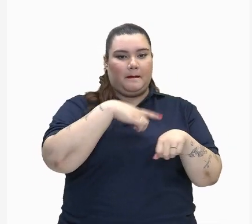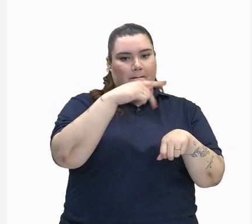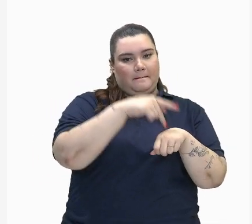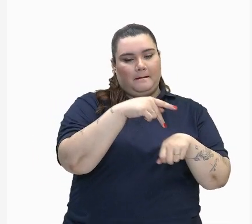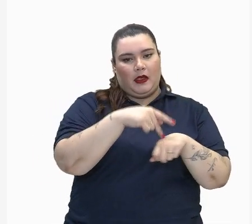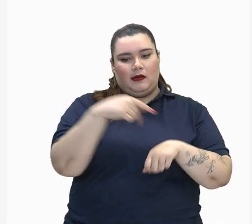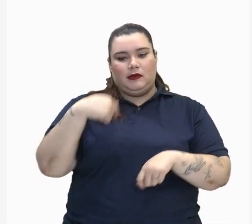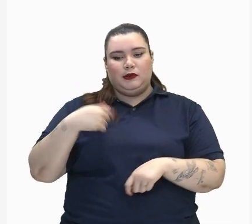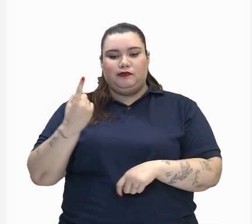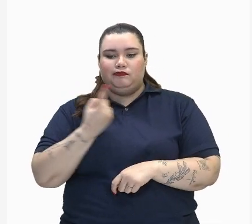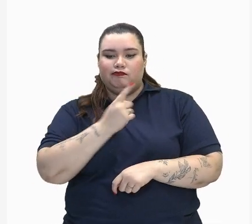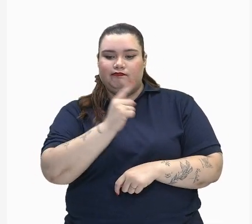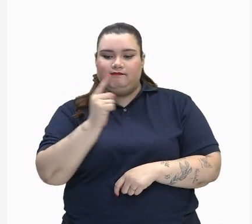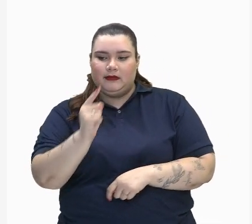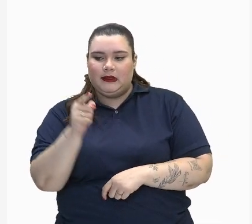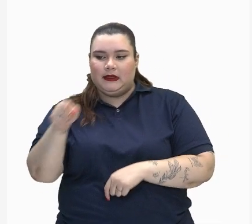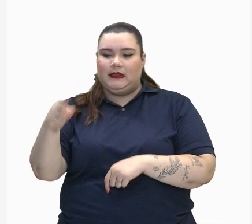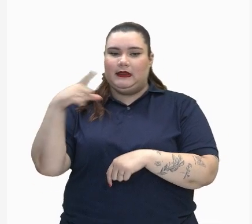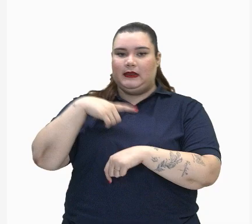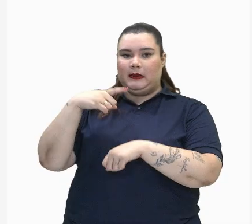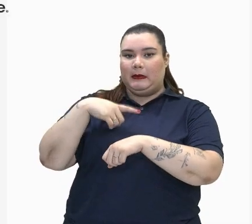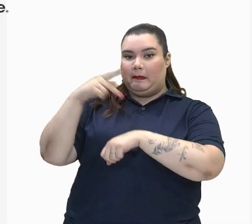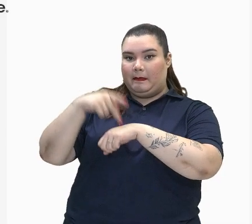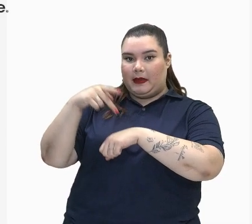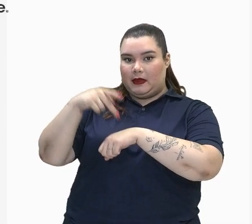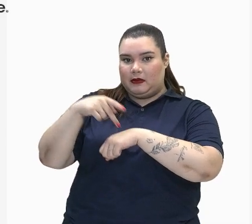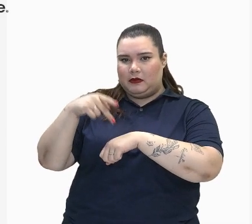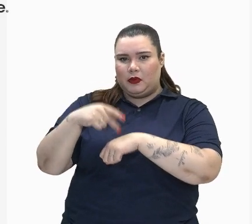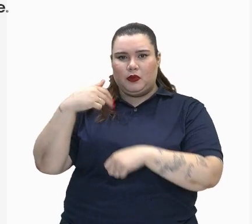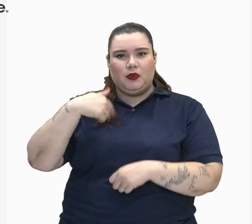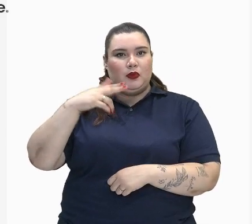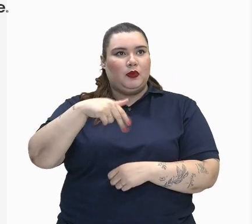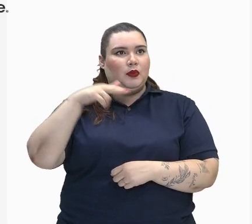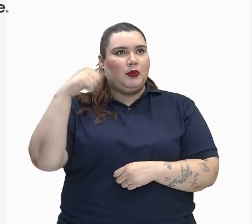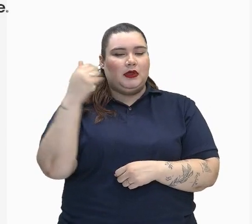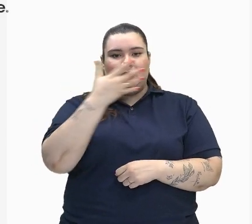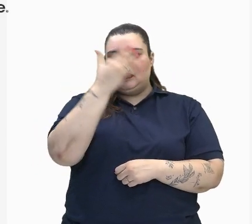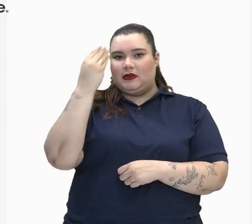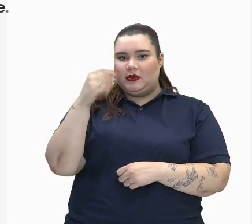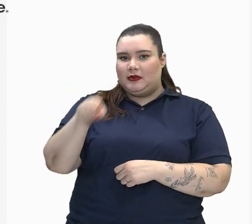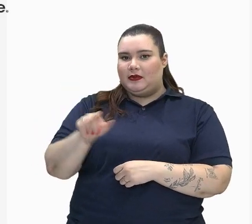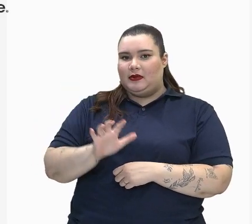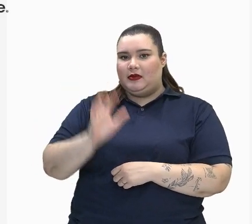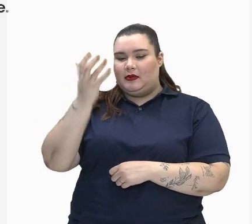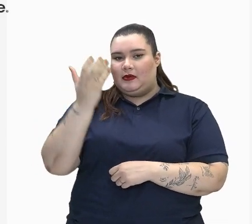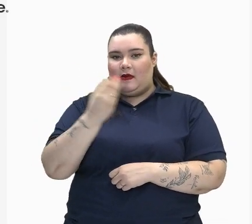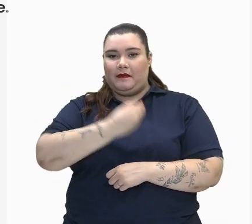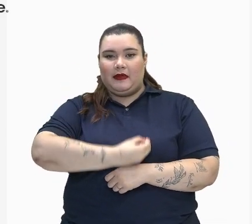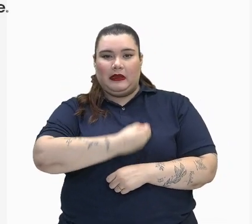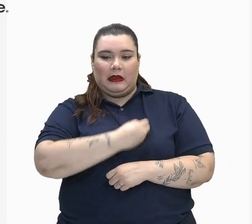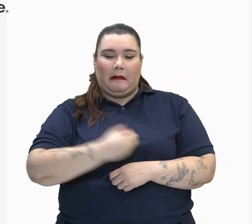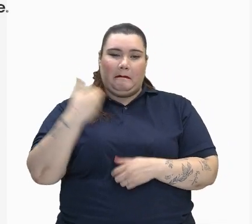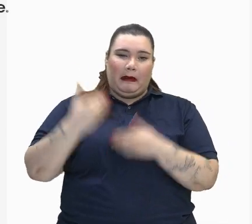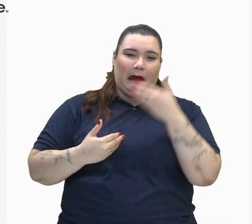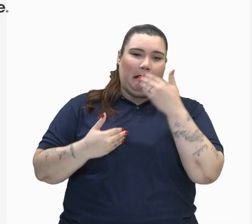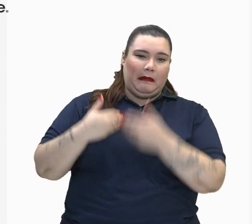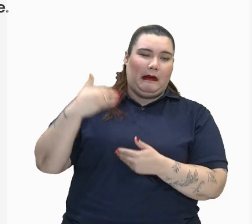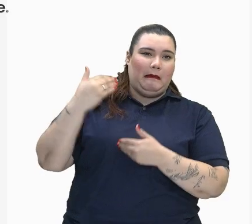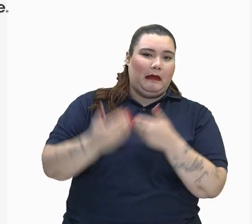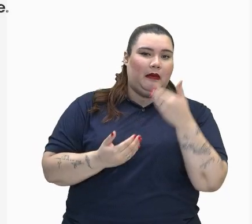pedra. No meio do caminho tinha uma pedra. Nunca me esquecerei desse acontecimento na vida de minhas retinas